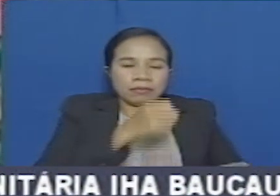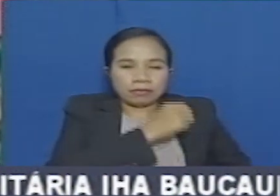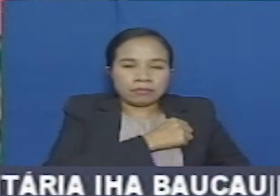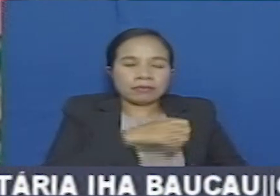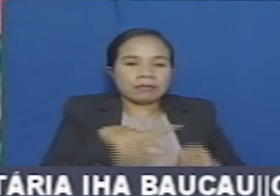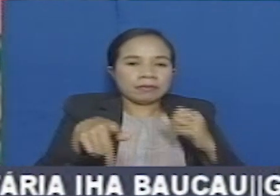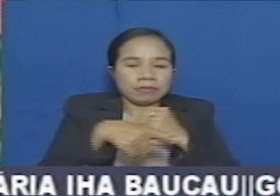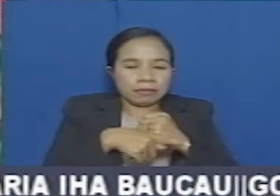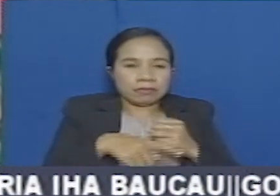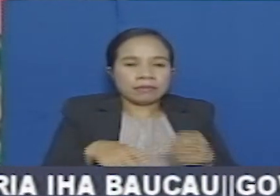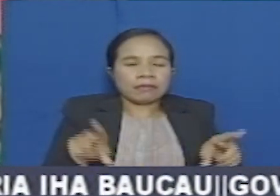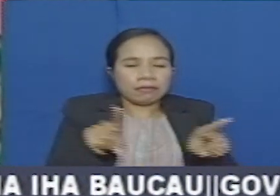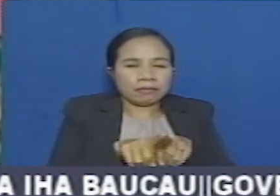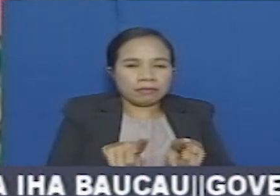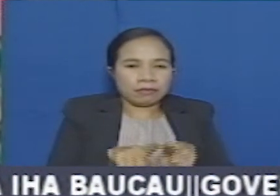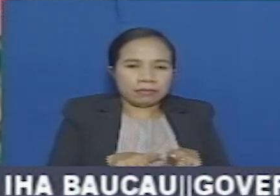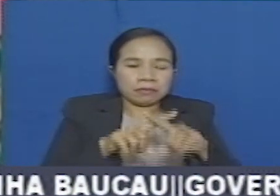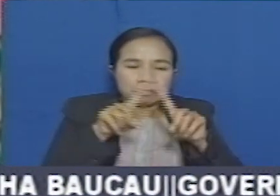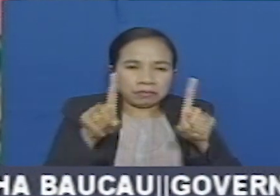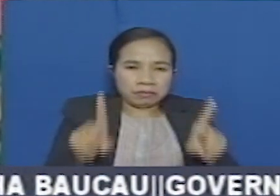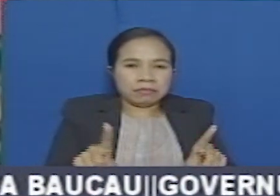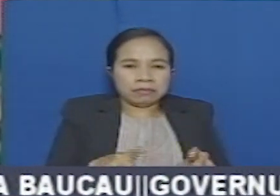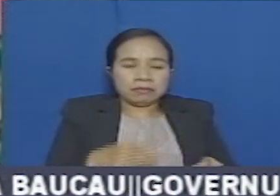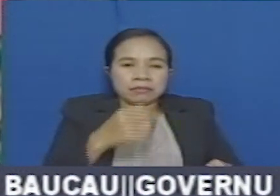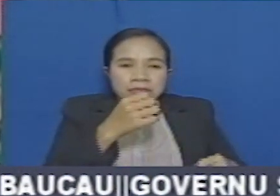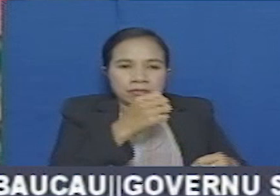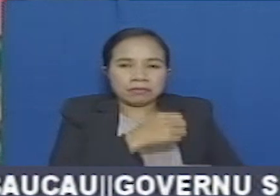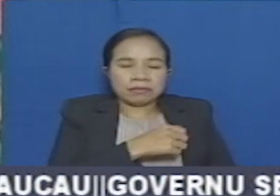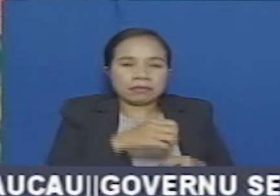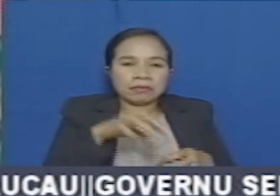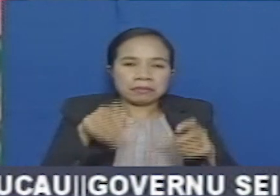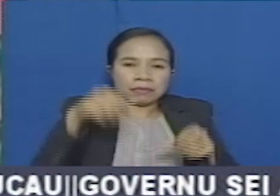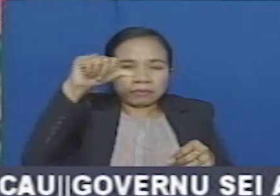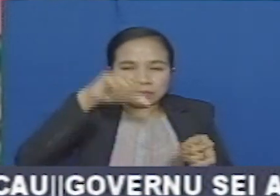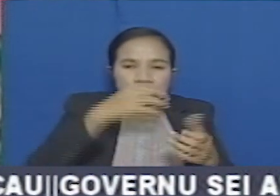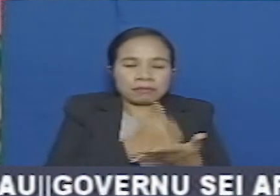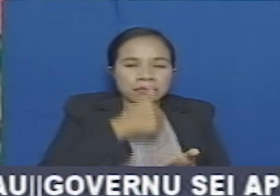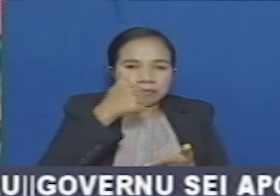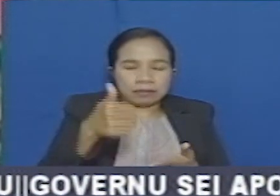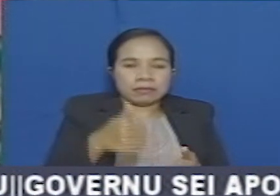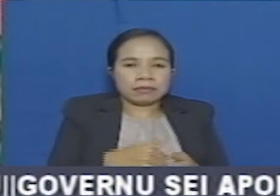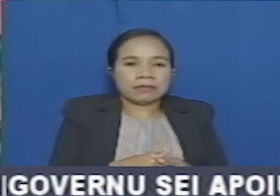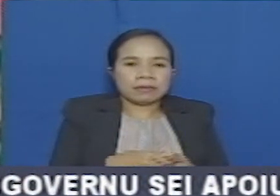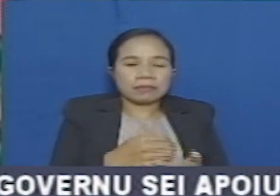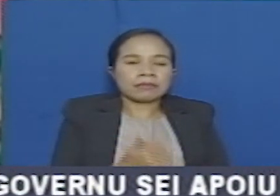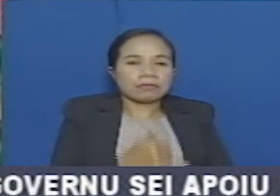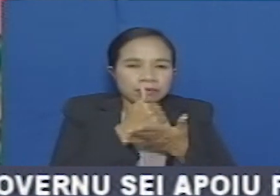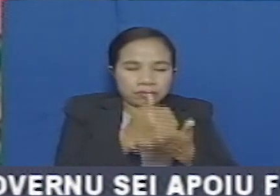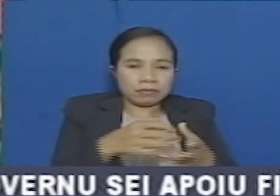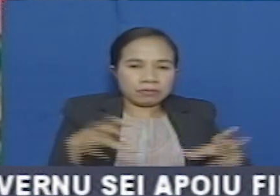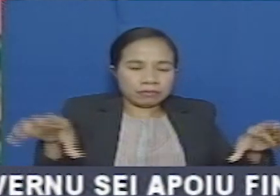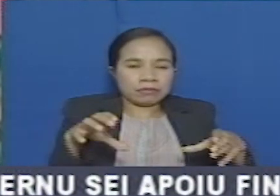ni ane. Ora anfani sen la bele candidata la kon ona. Mana ba Silvina sa. Jadi